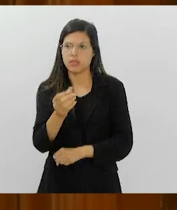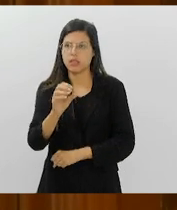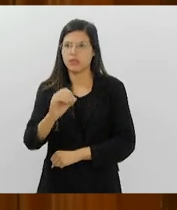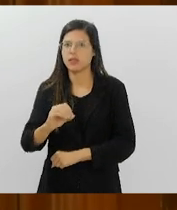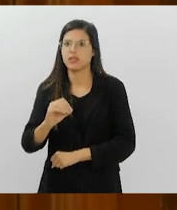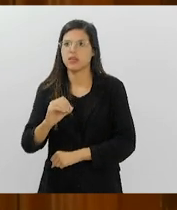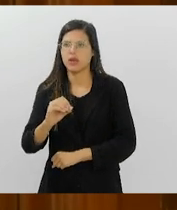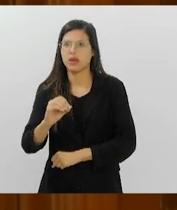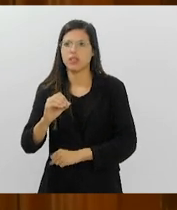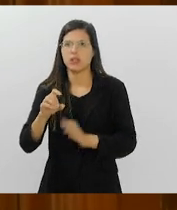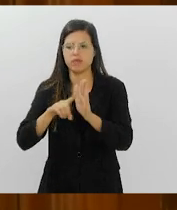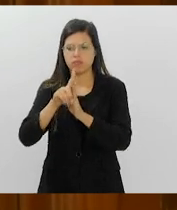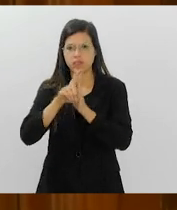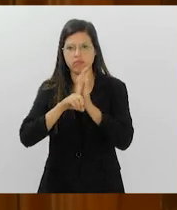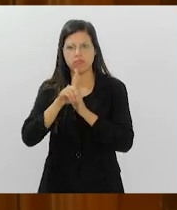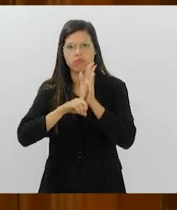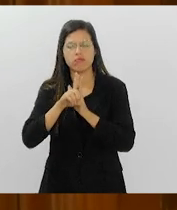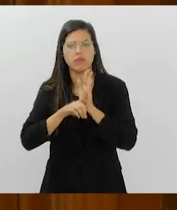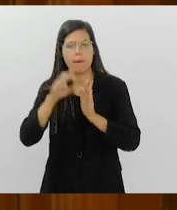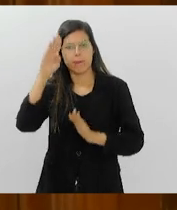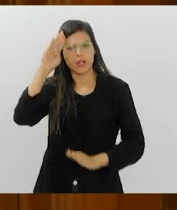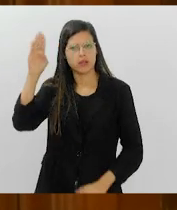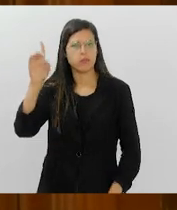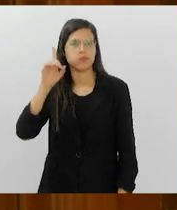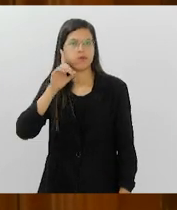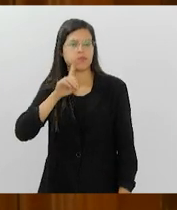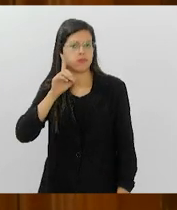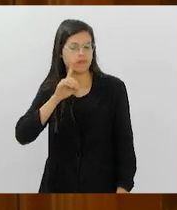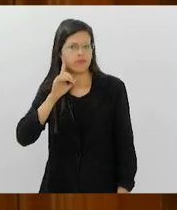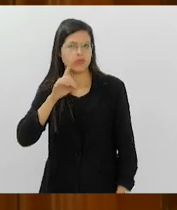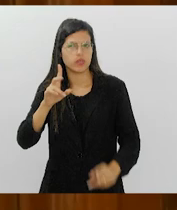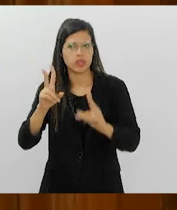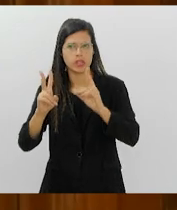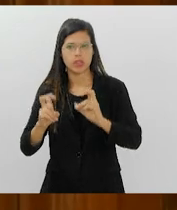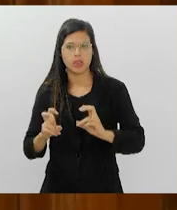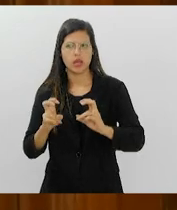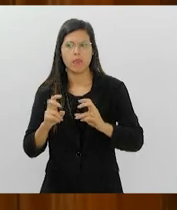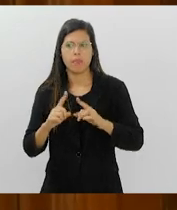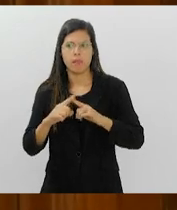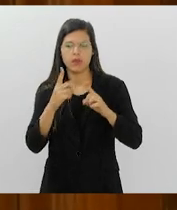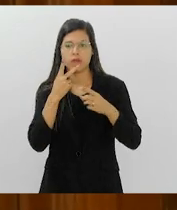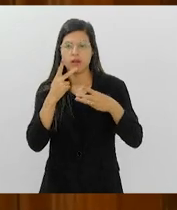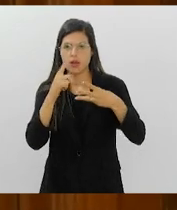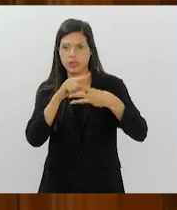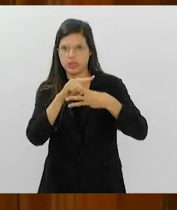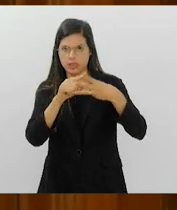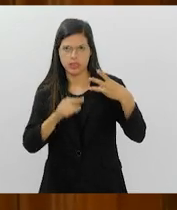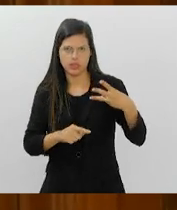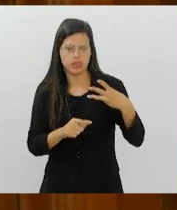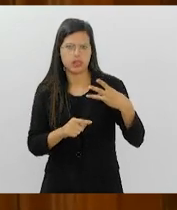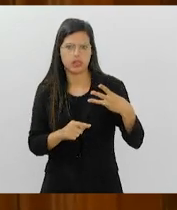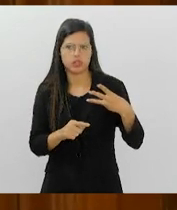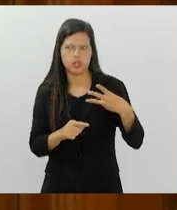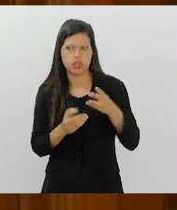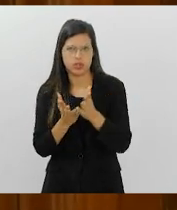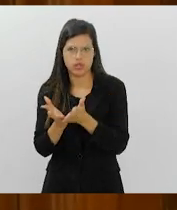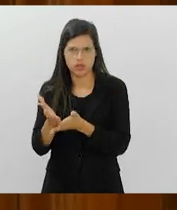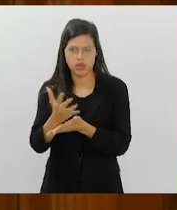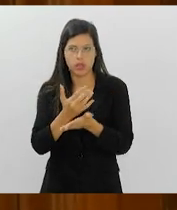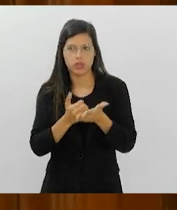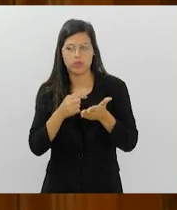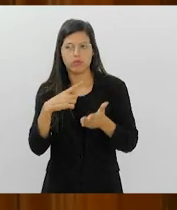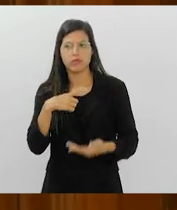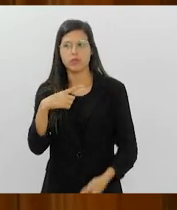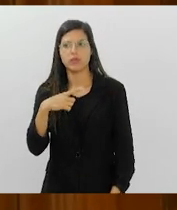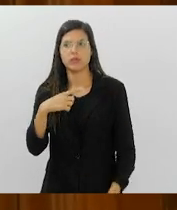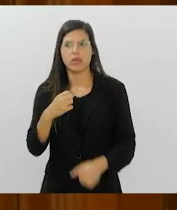nos Estados Unidos, tá? Sobre esse tema. Mas eu vou cravar aqui três datas, que são verdadeiros visores de águas. Nesse sentido, a gente tem um ano